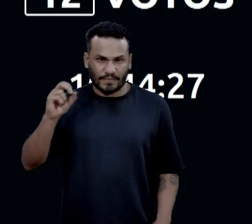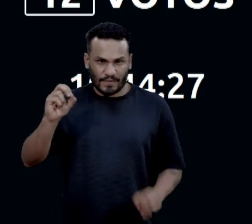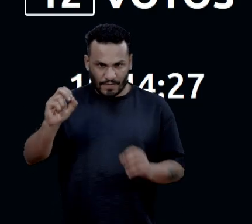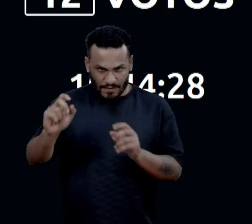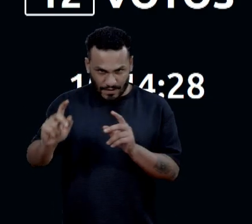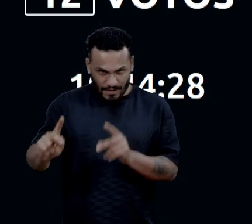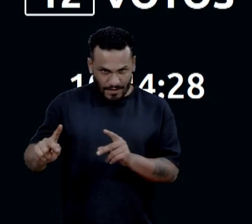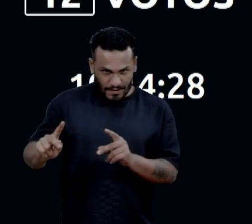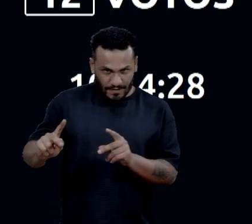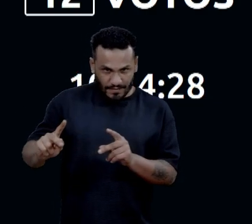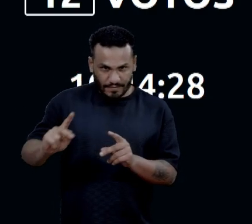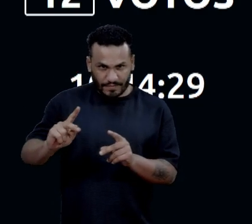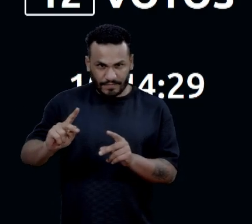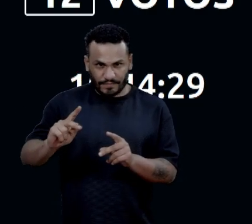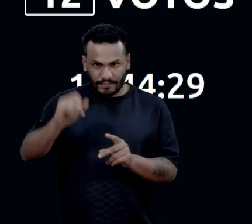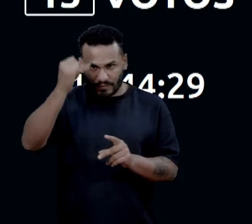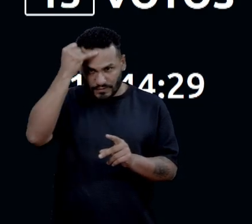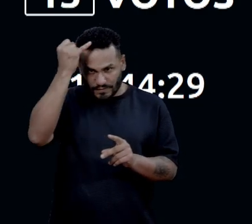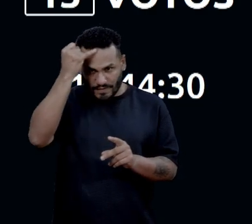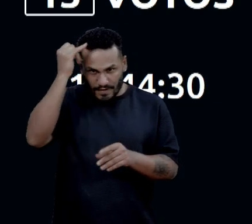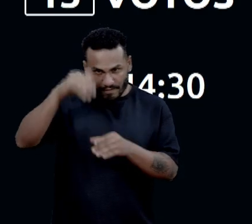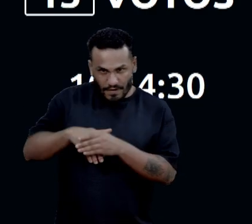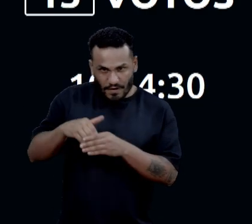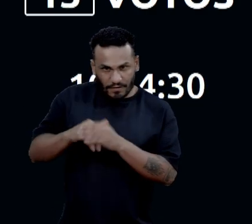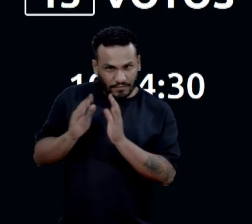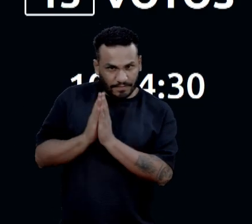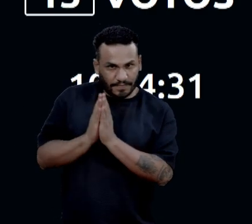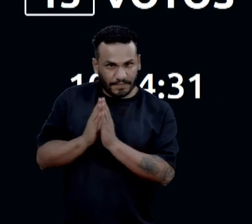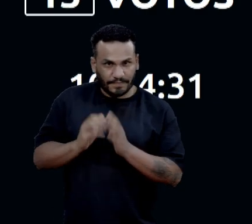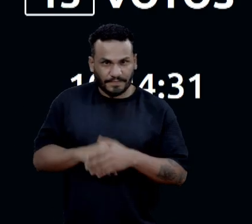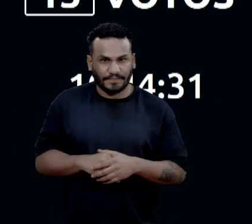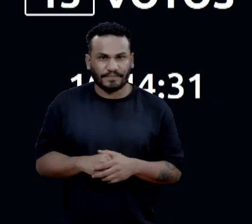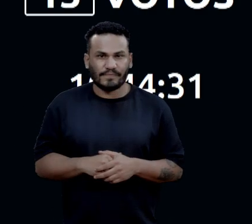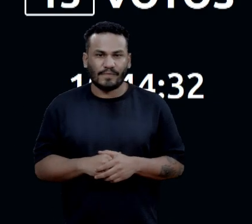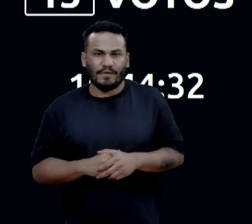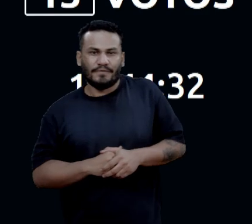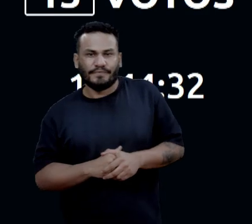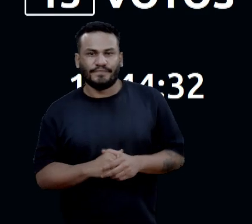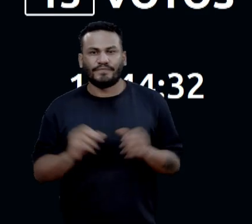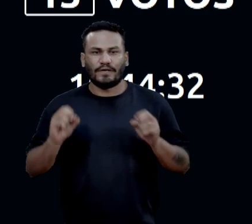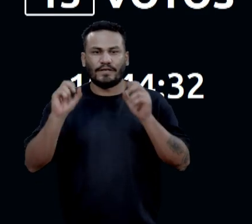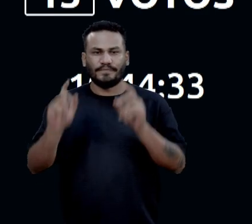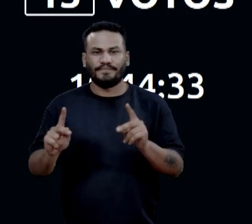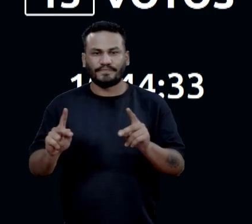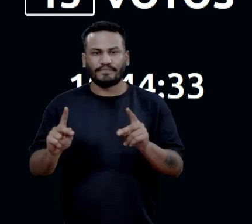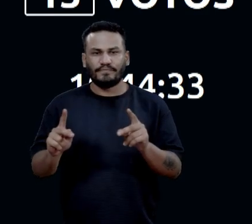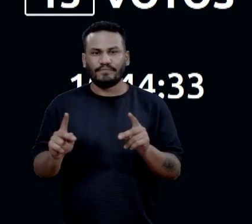ok, vereador João Vale, seu voto, por gentileza. Ok.